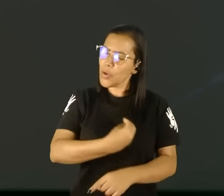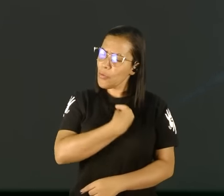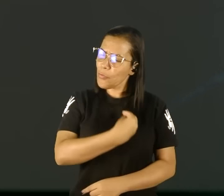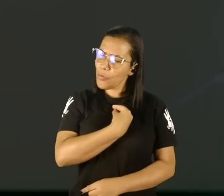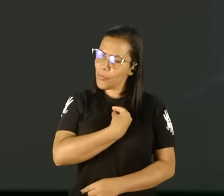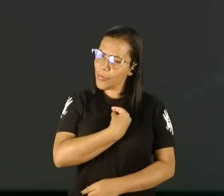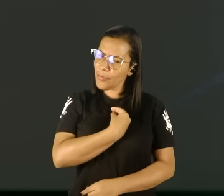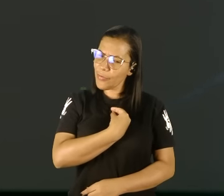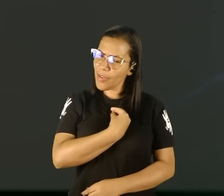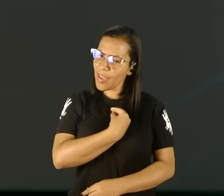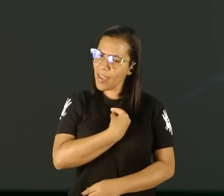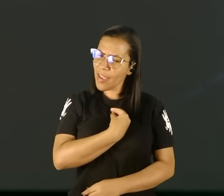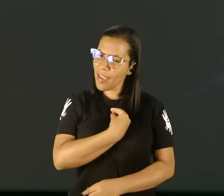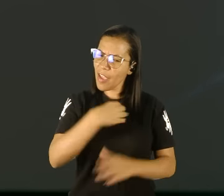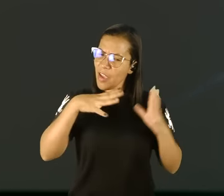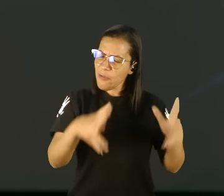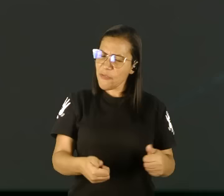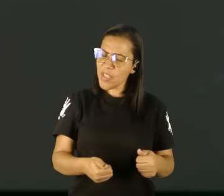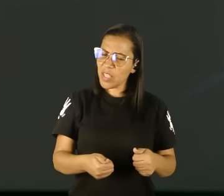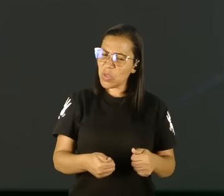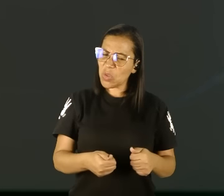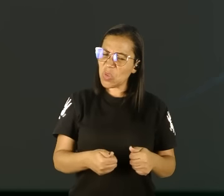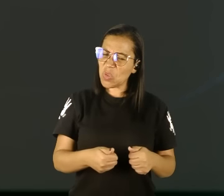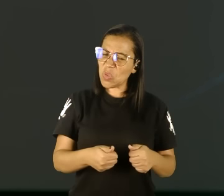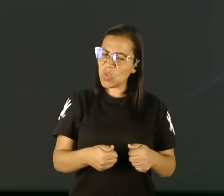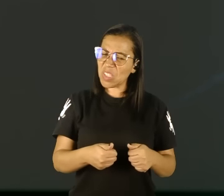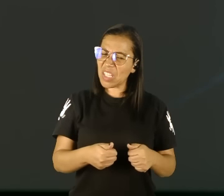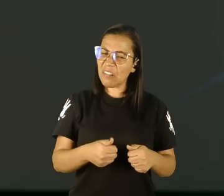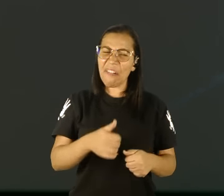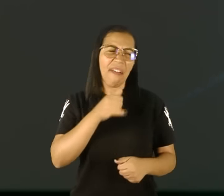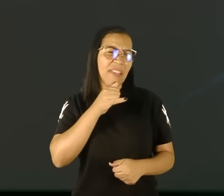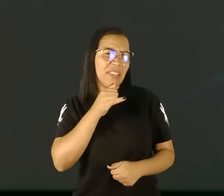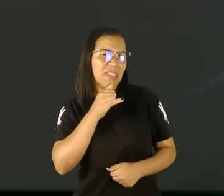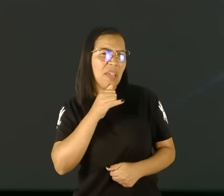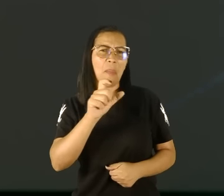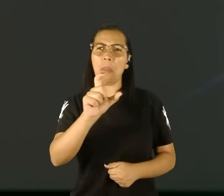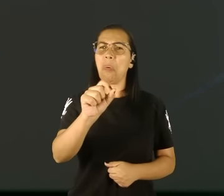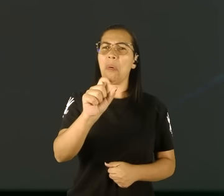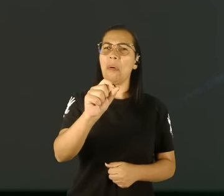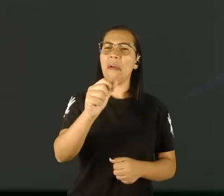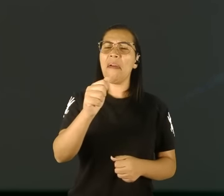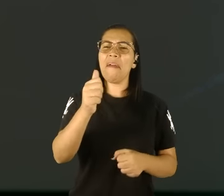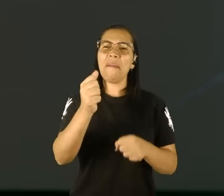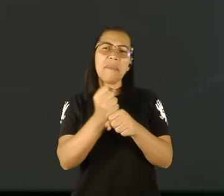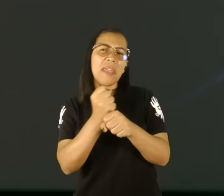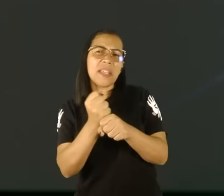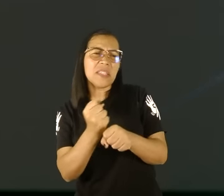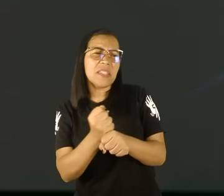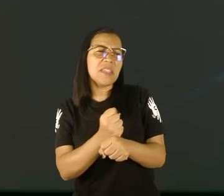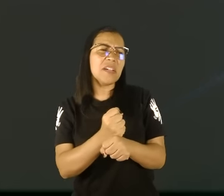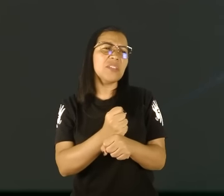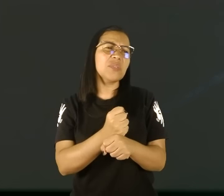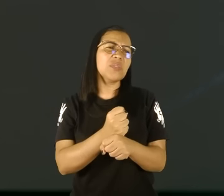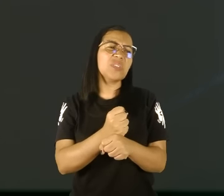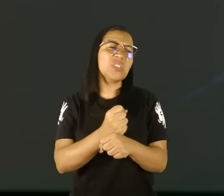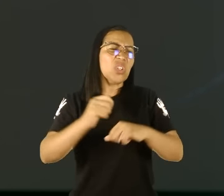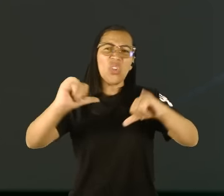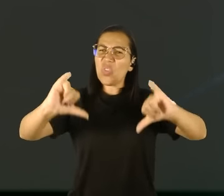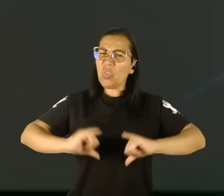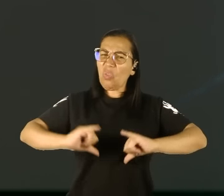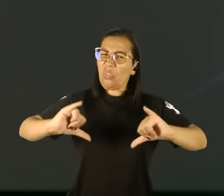Por que passar um mês angustiado, um ano, 10 anos, se eu posso deixar e deitar e